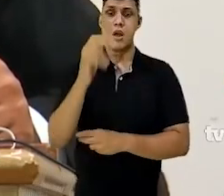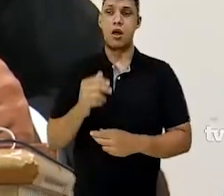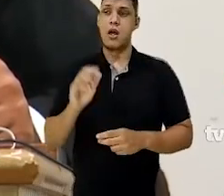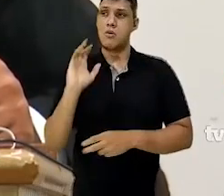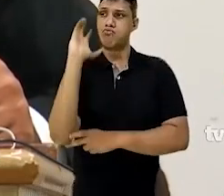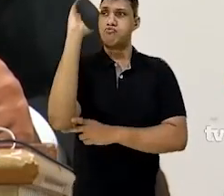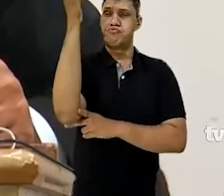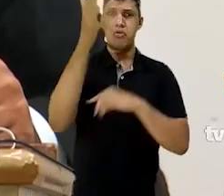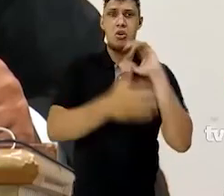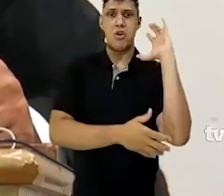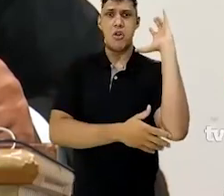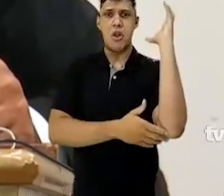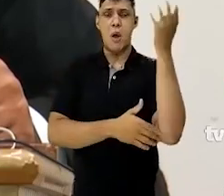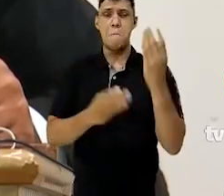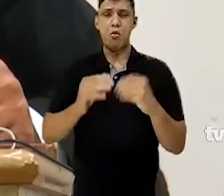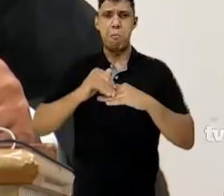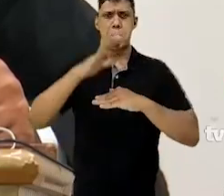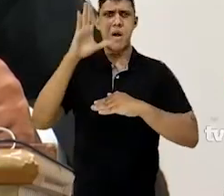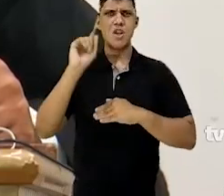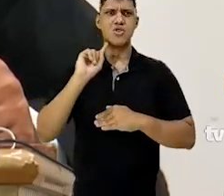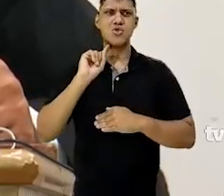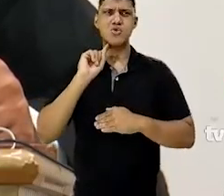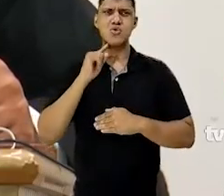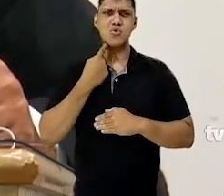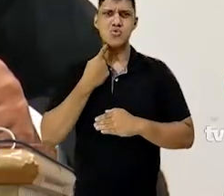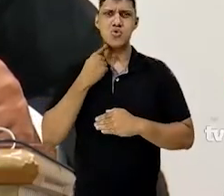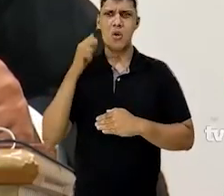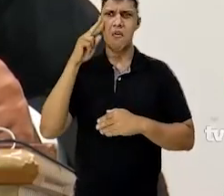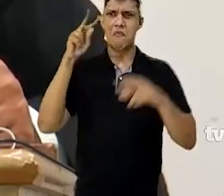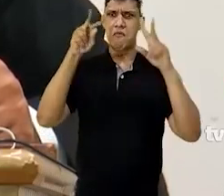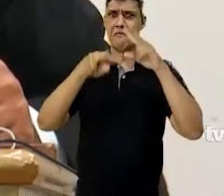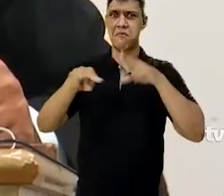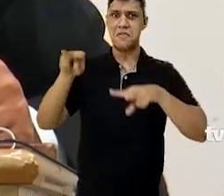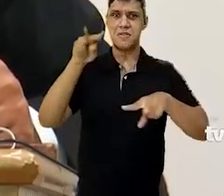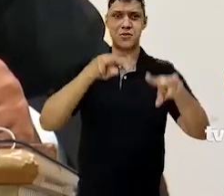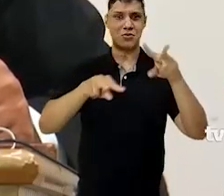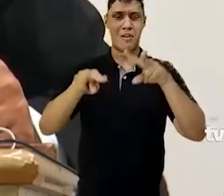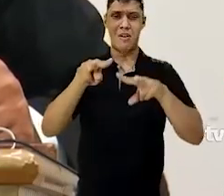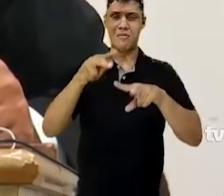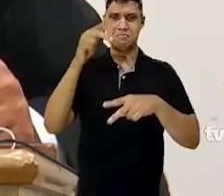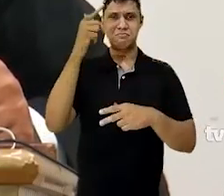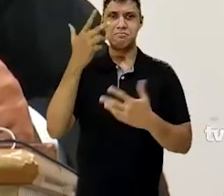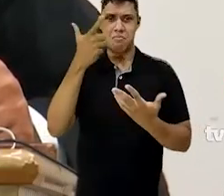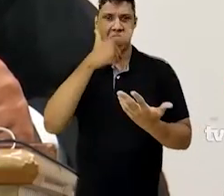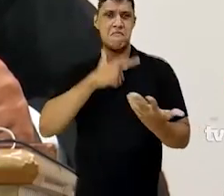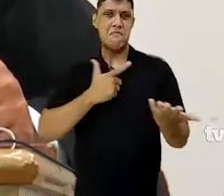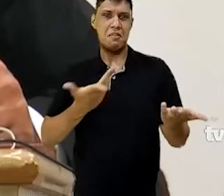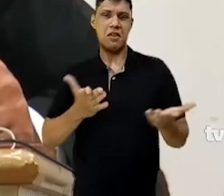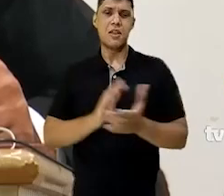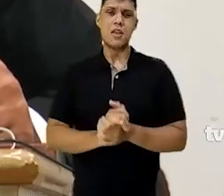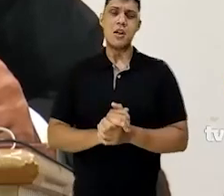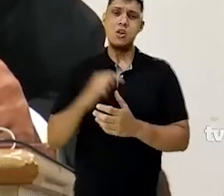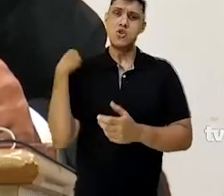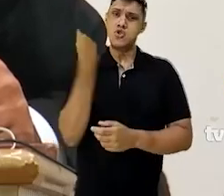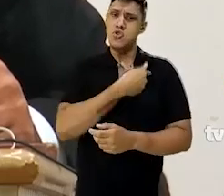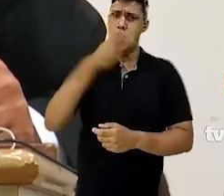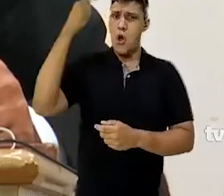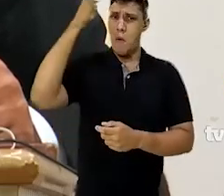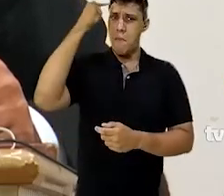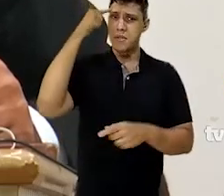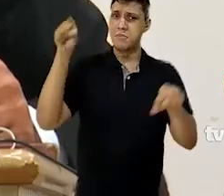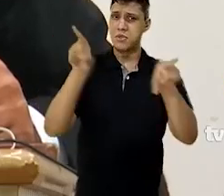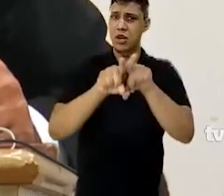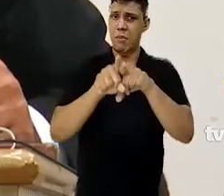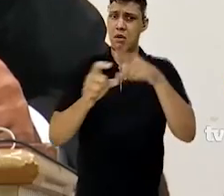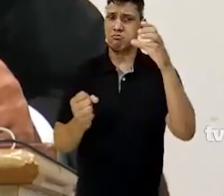cidade cada vez mais poluída visualmente. Nós pensamos também em renovar, em revitalizar o Poço de